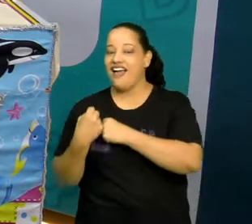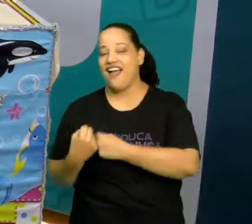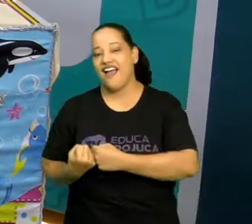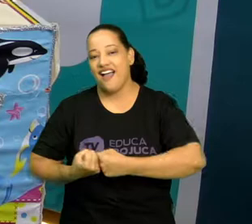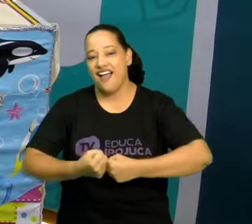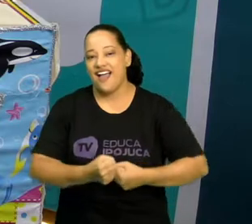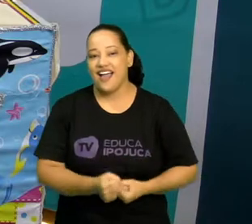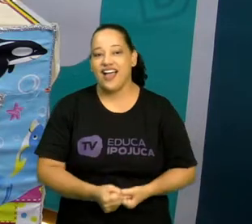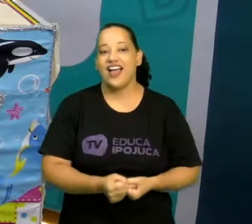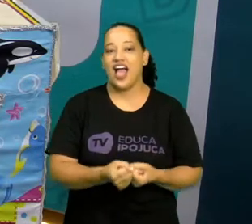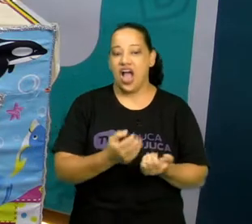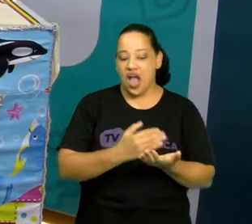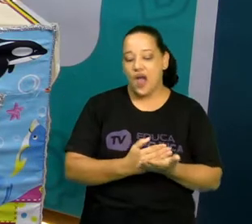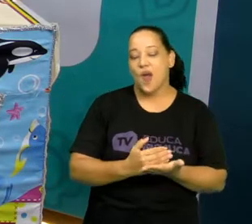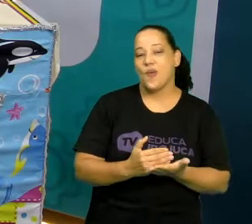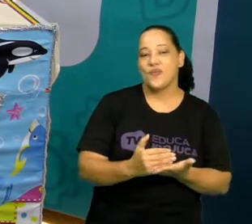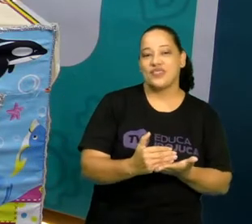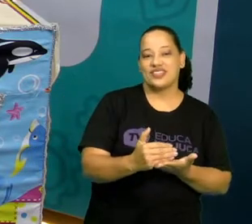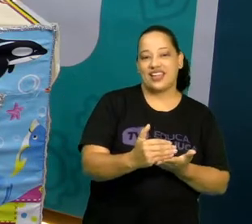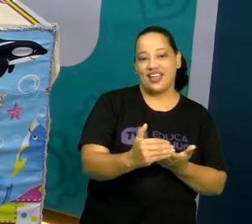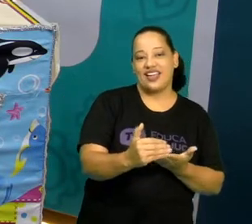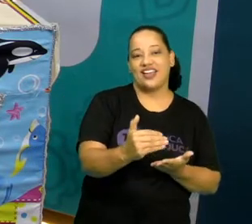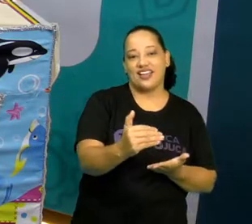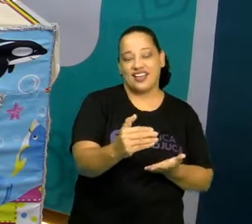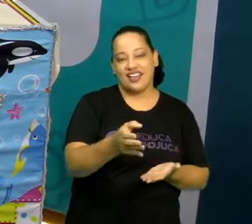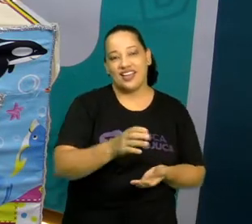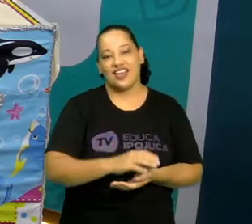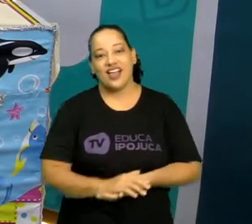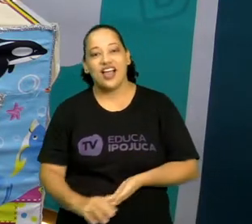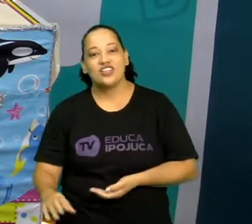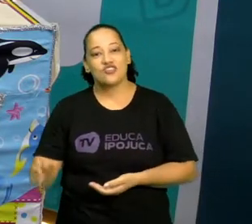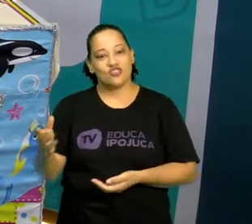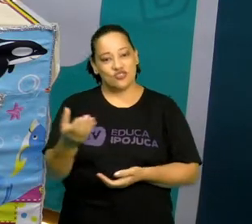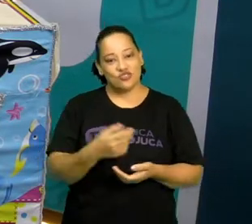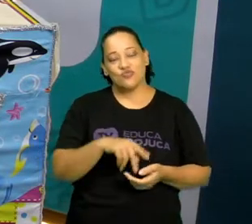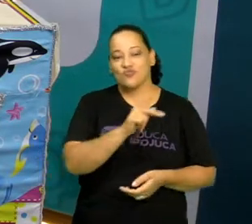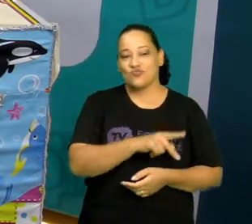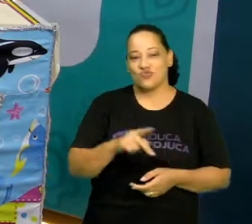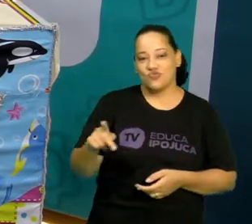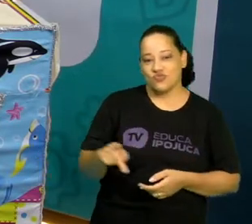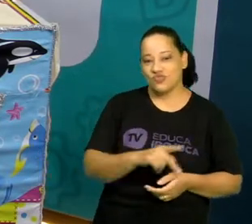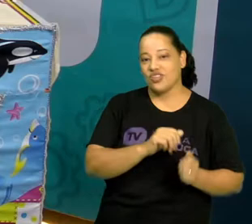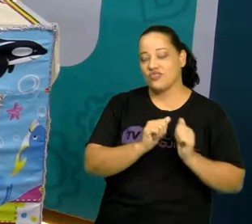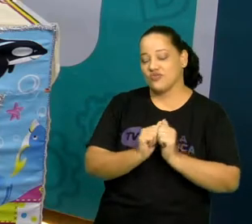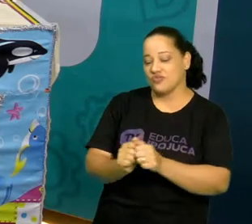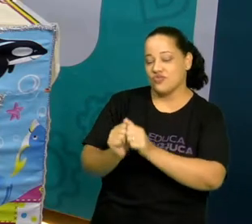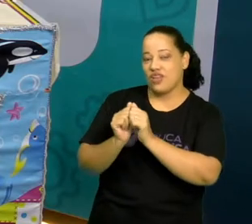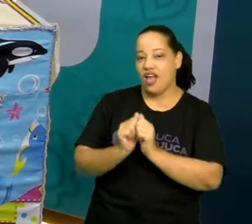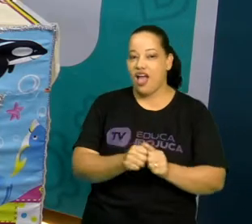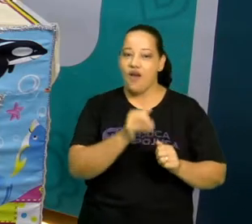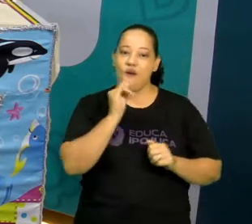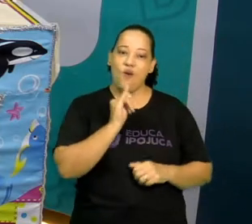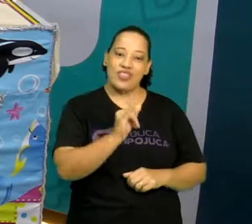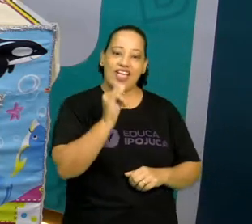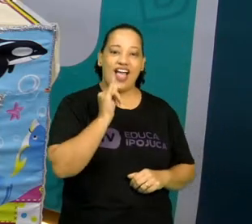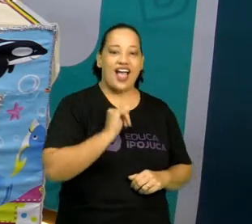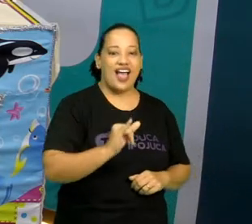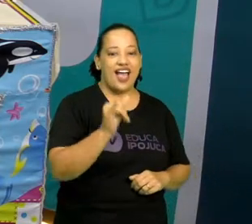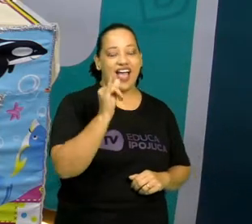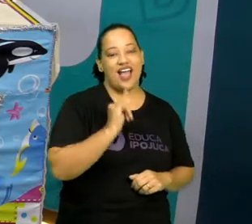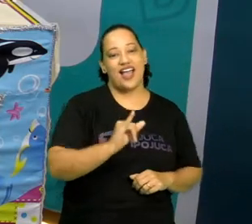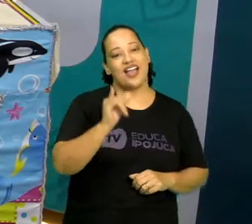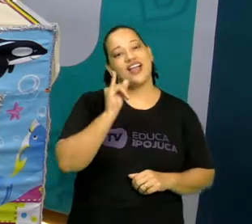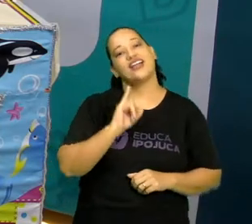Vamos lá, vai começar, tia Lê história agora vai